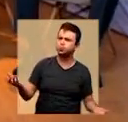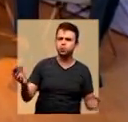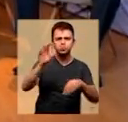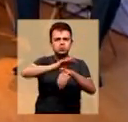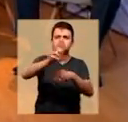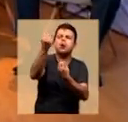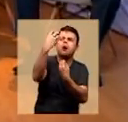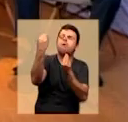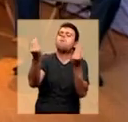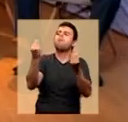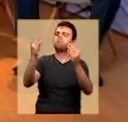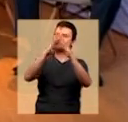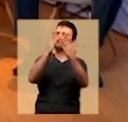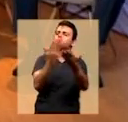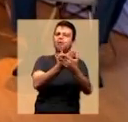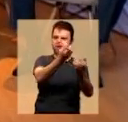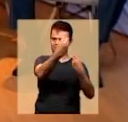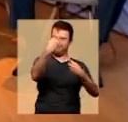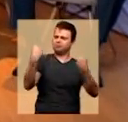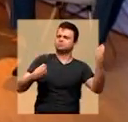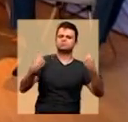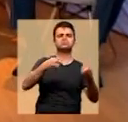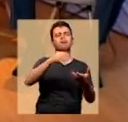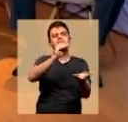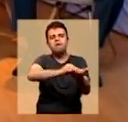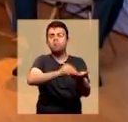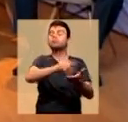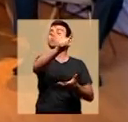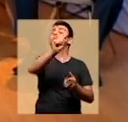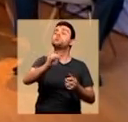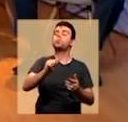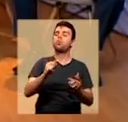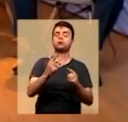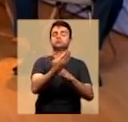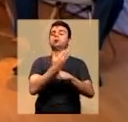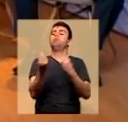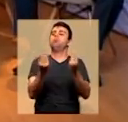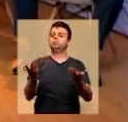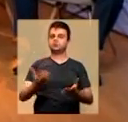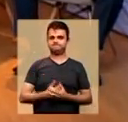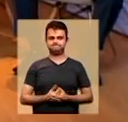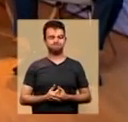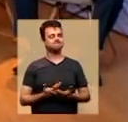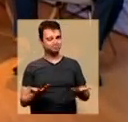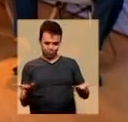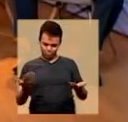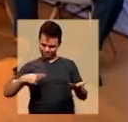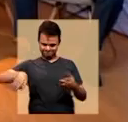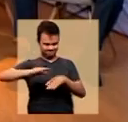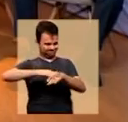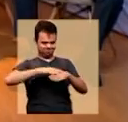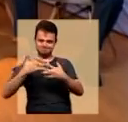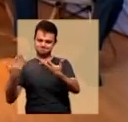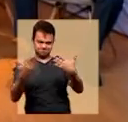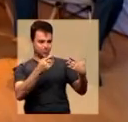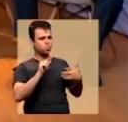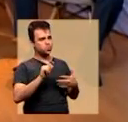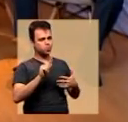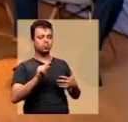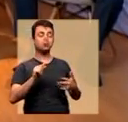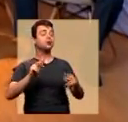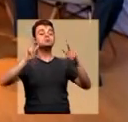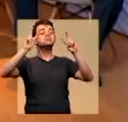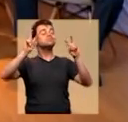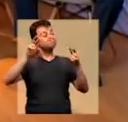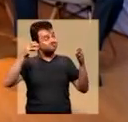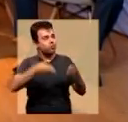Essa conscientização? De que forma a autoescola pode ajudar ainda mais? Isso aí ainda mais? O que a gente conversou gira em torno de uma